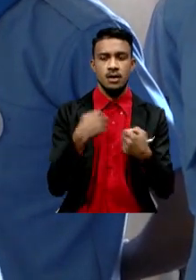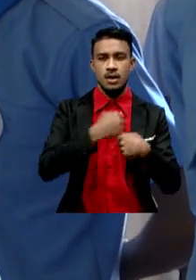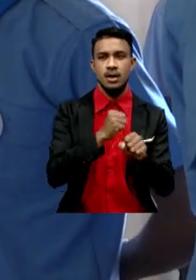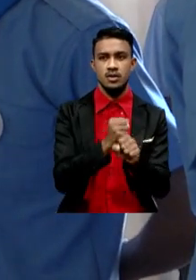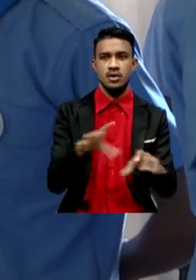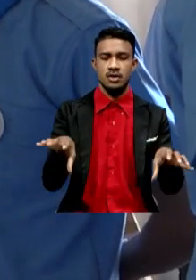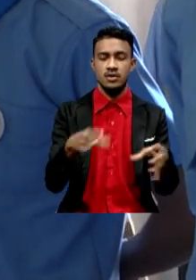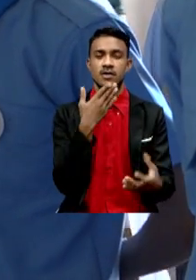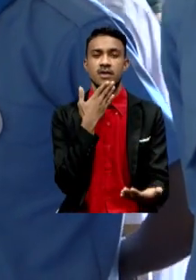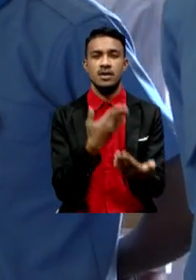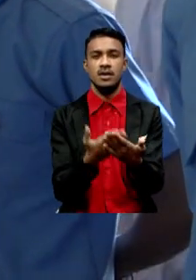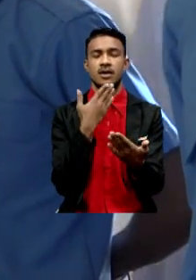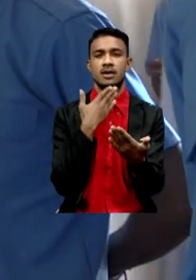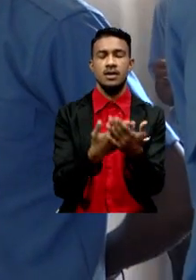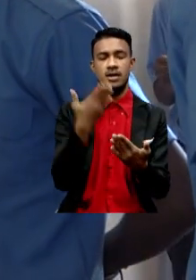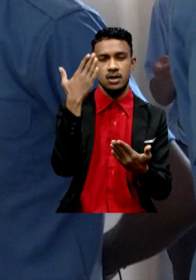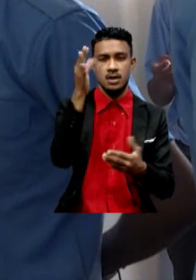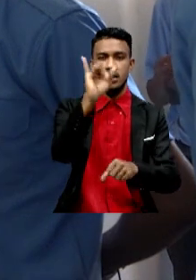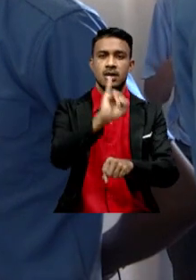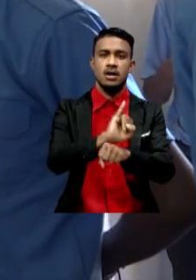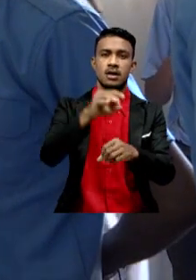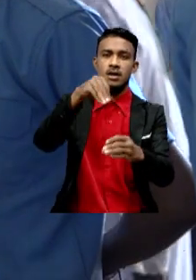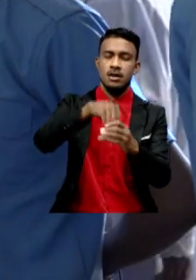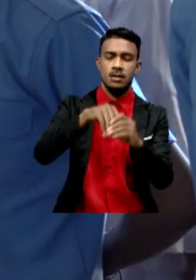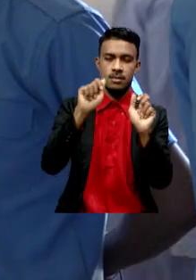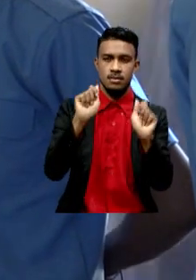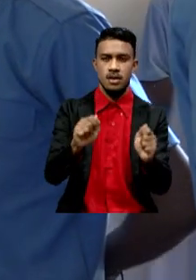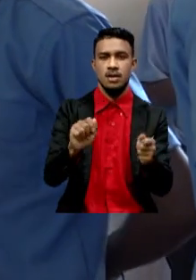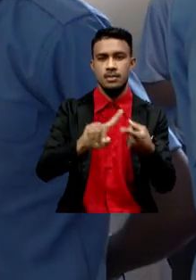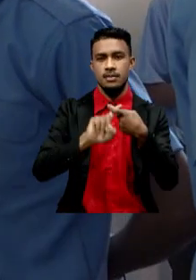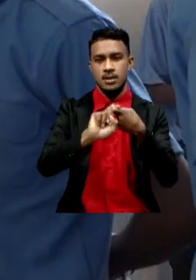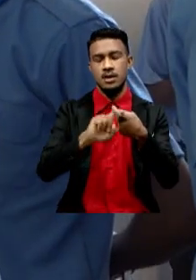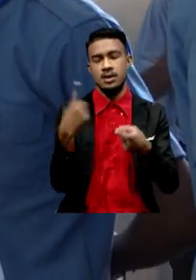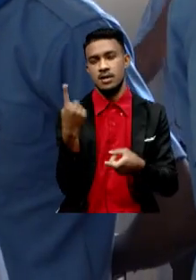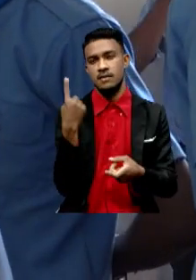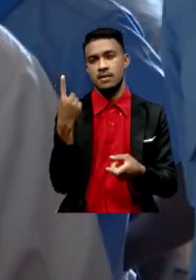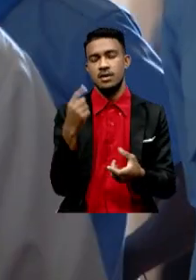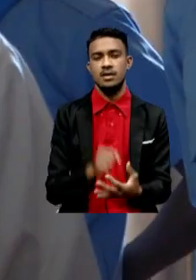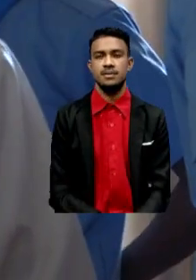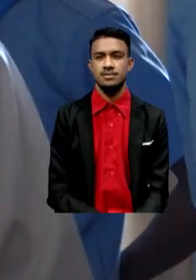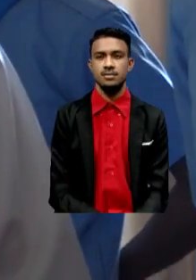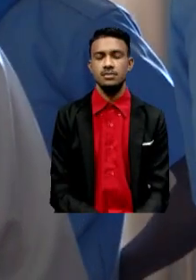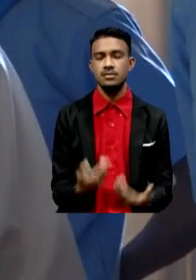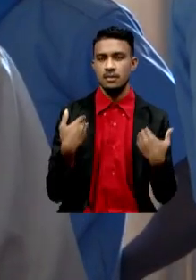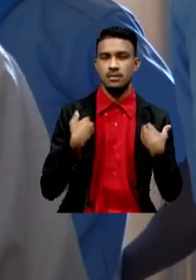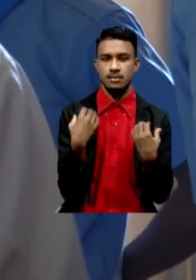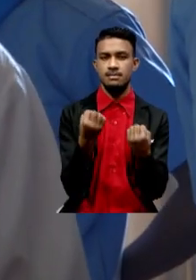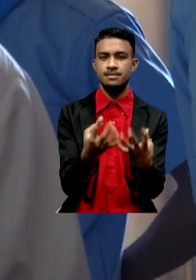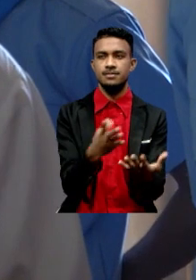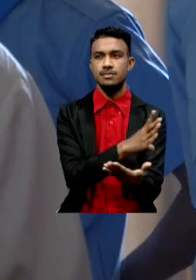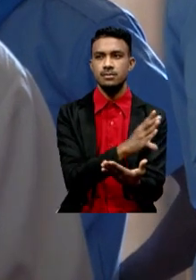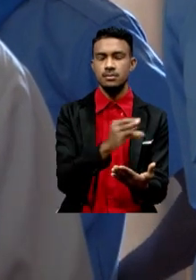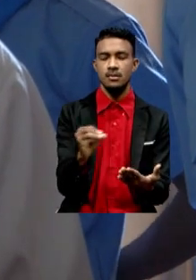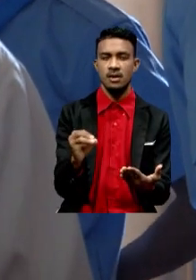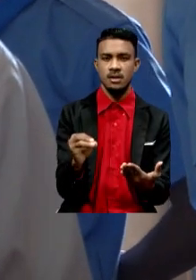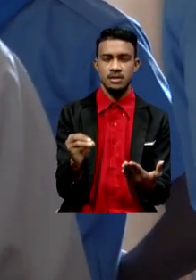que dia que a igreja laran a turnê belmite na pátria. Toda. E eu boto barbara,